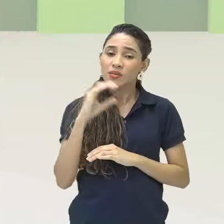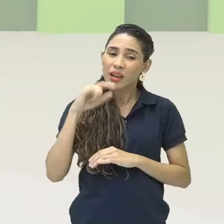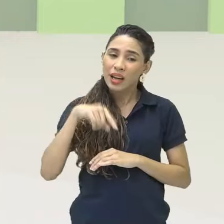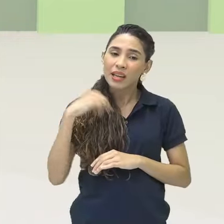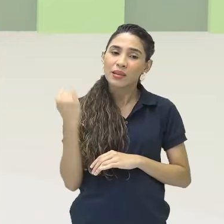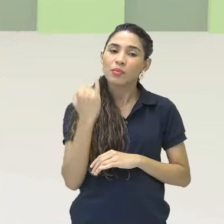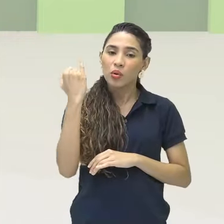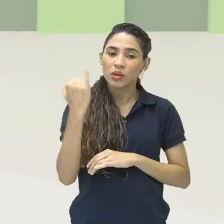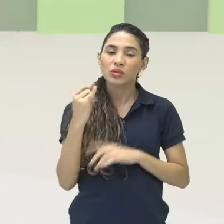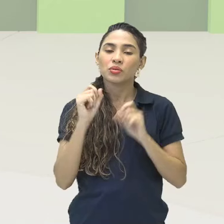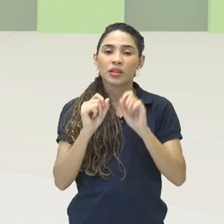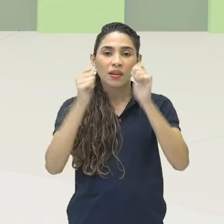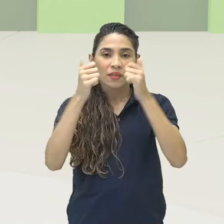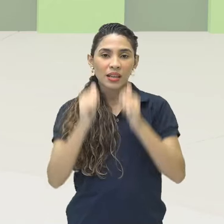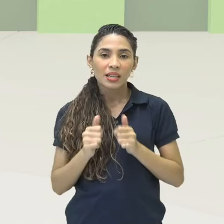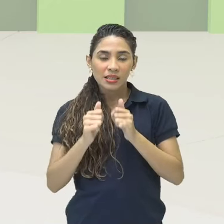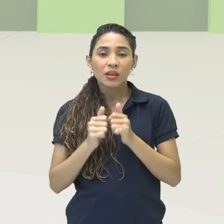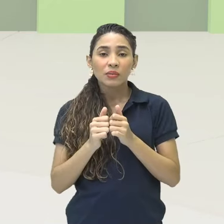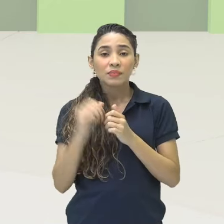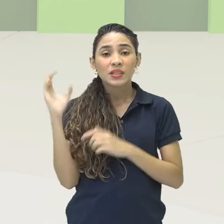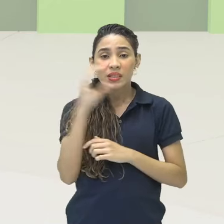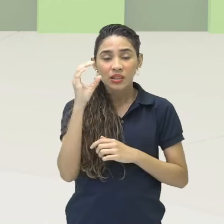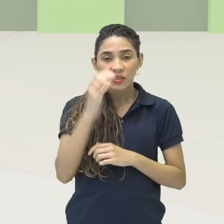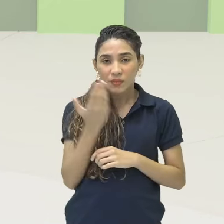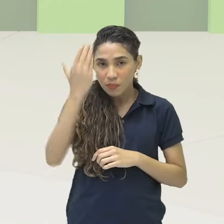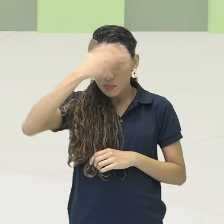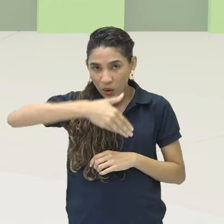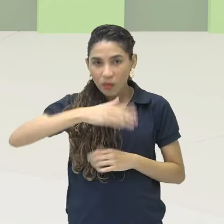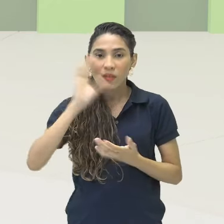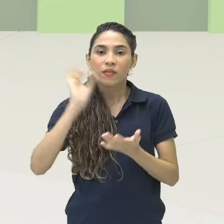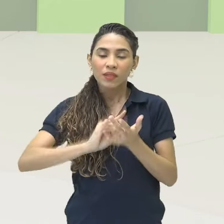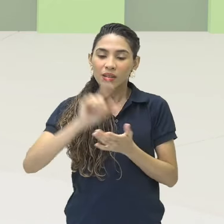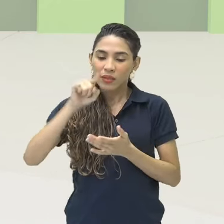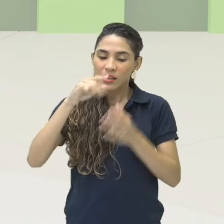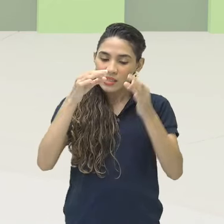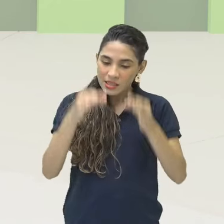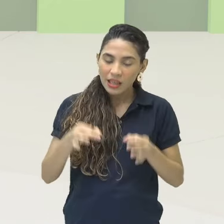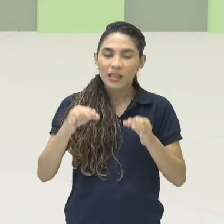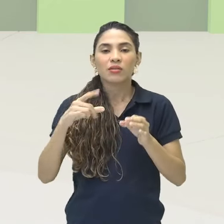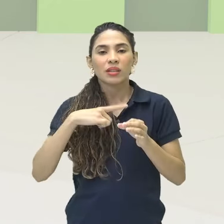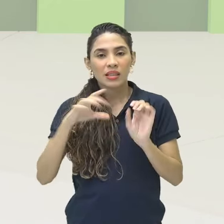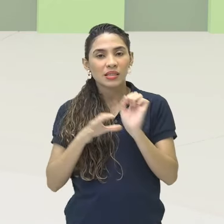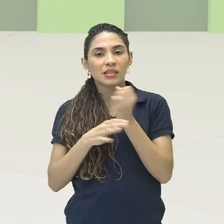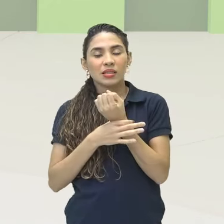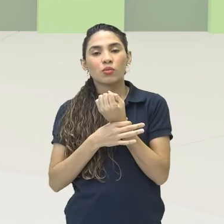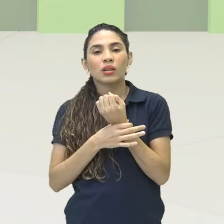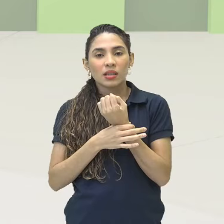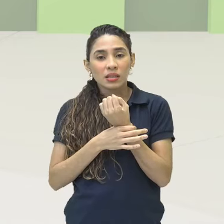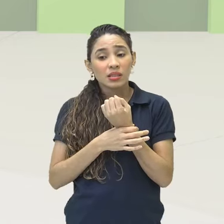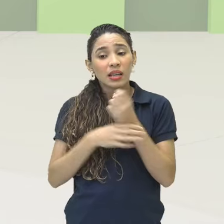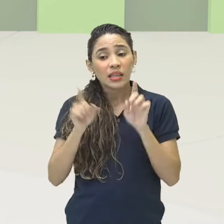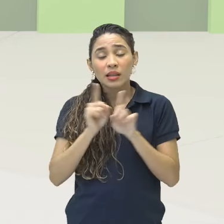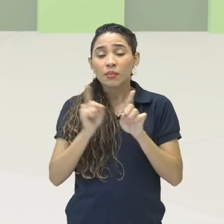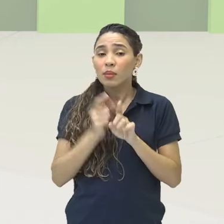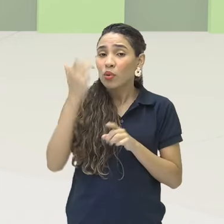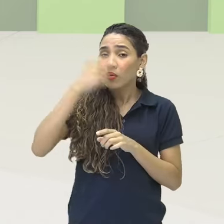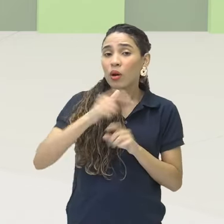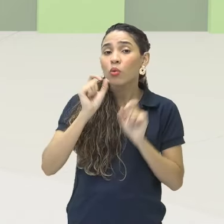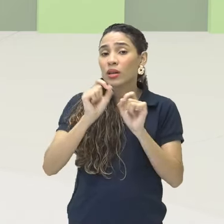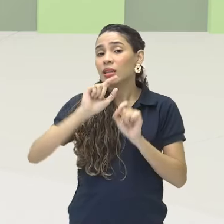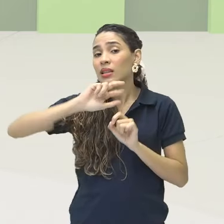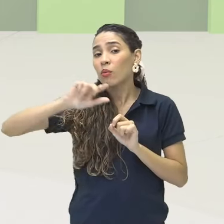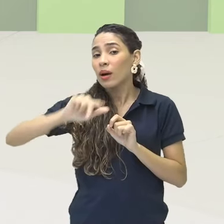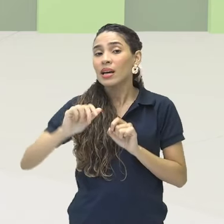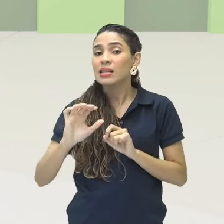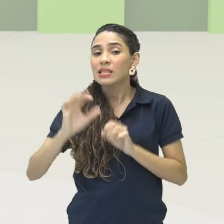fundamental para a validação científica, para comprovar que aquilo ali é certo, para comprovar que aquilo ali não é certo, né? Para a tecnologia, para